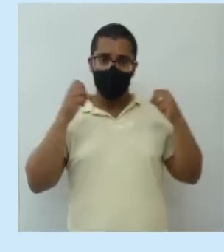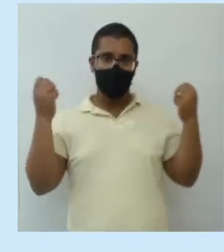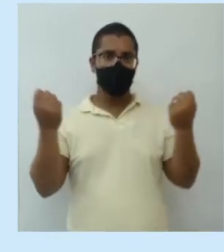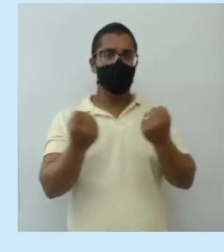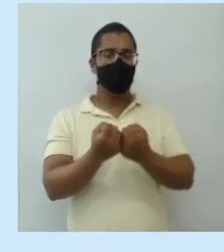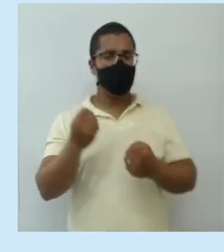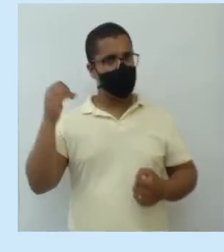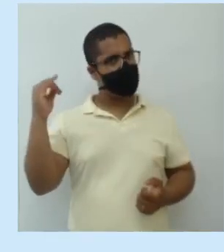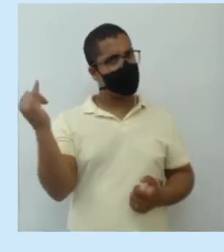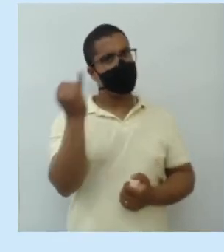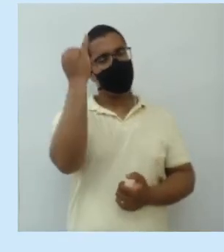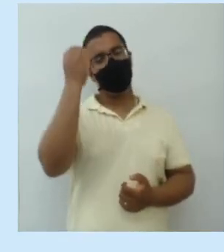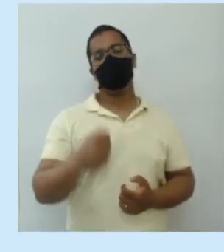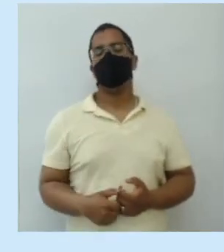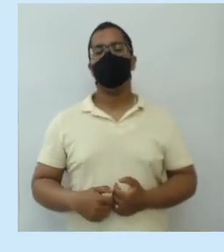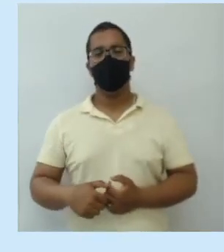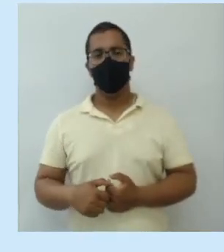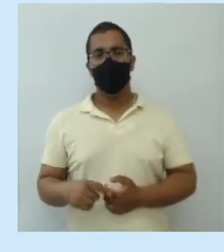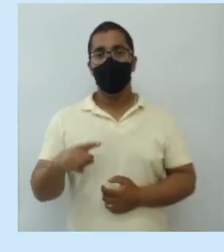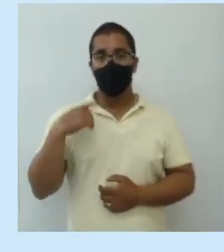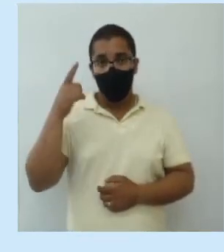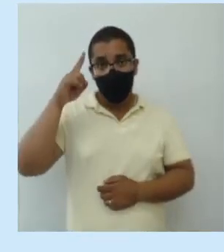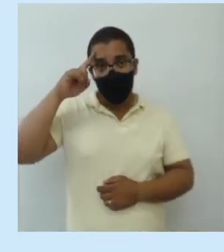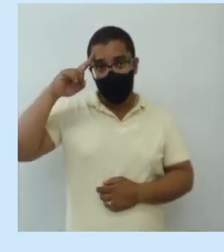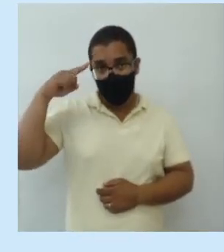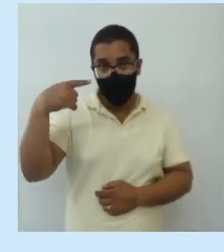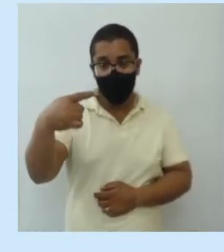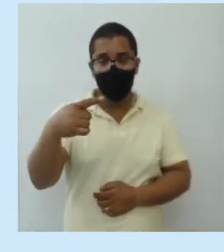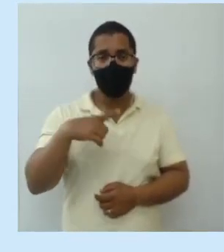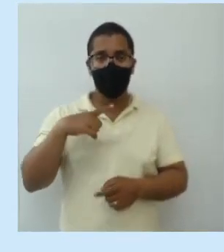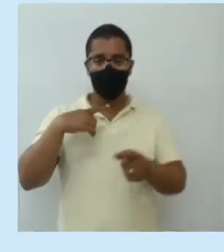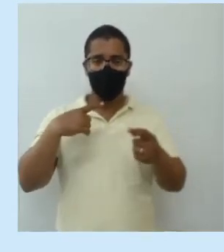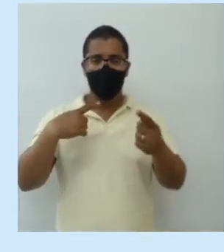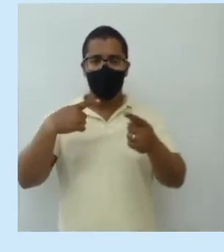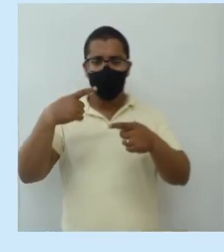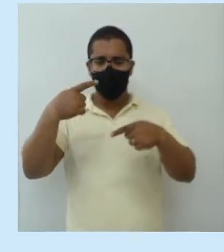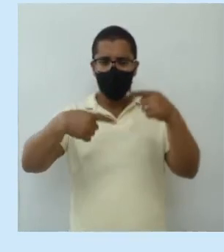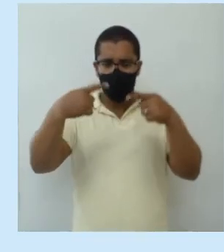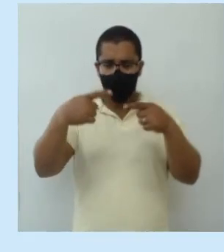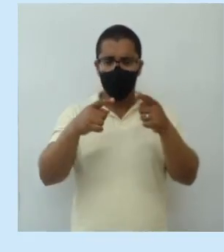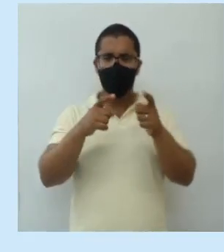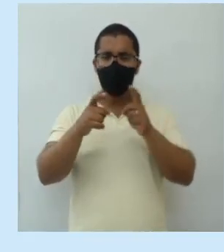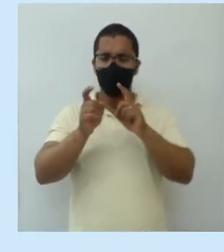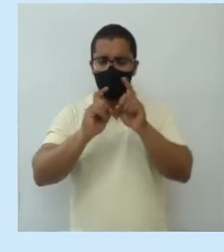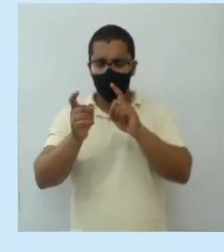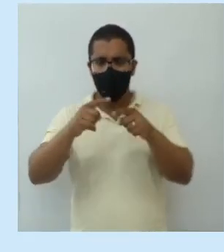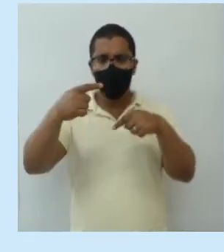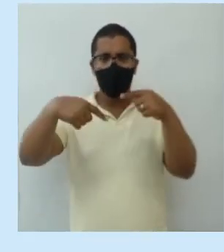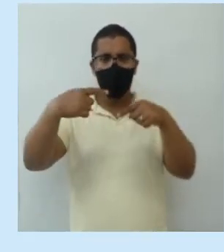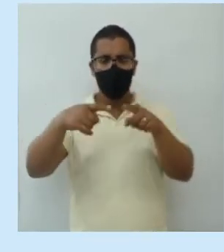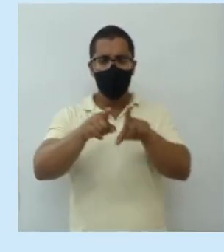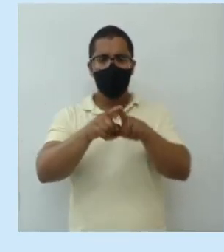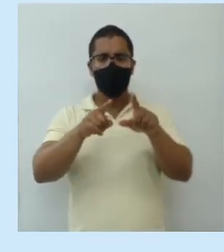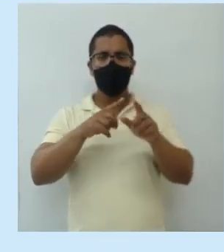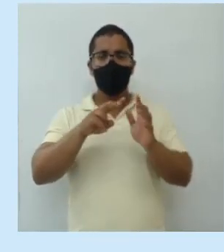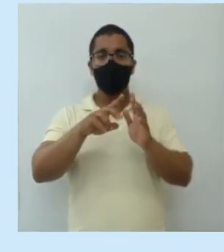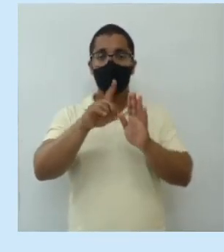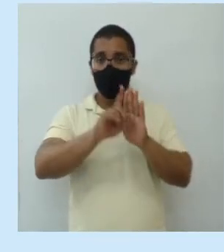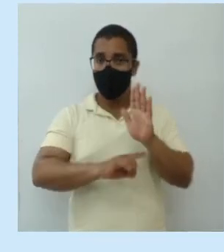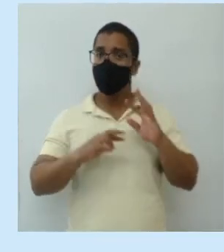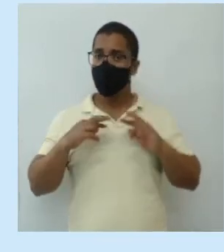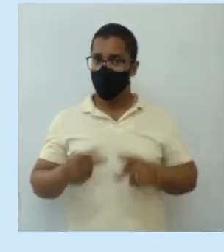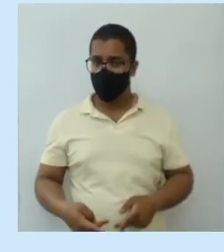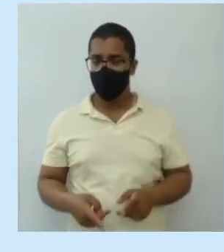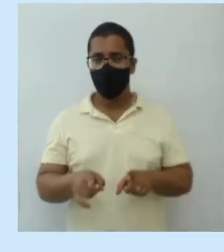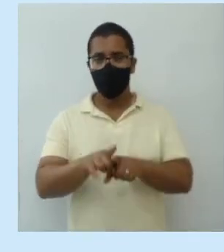além de ser importante para o nosso dia a dia, para o debate político, para o debate dos direitos humanos, também é